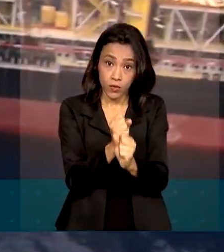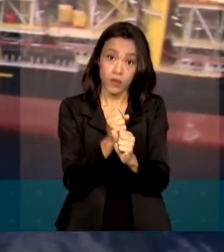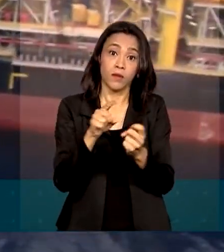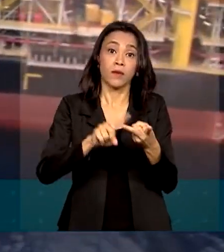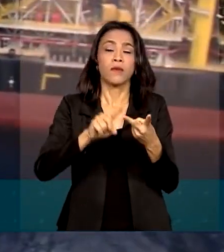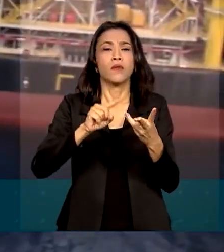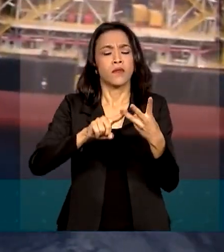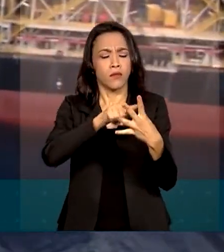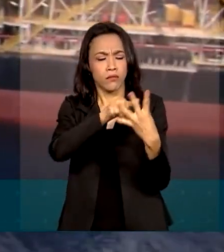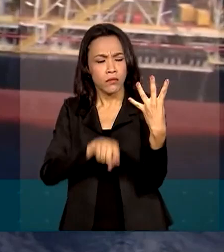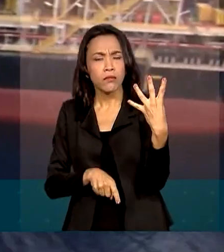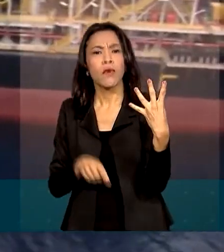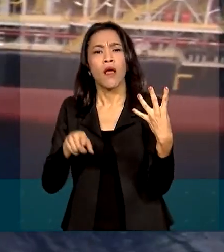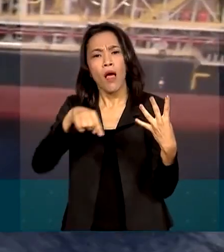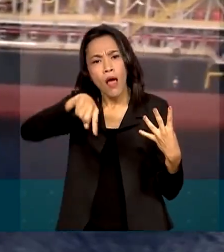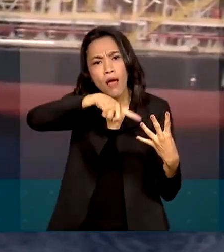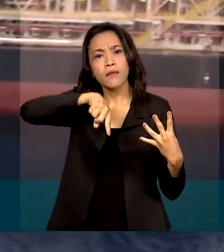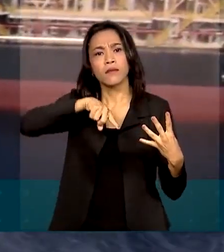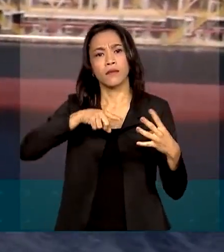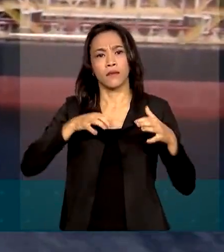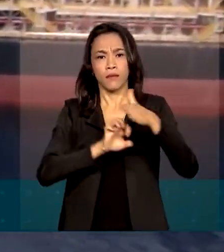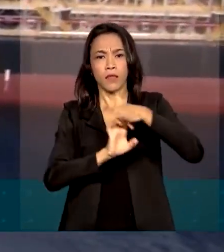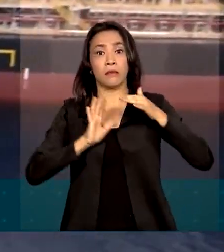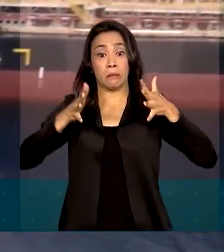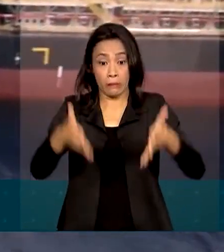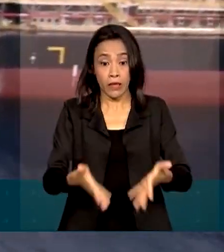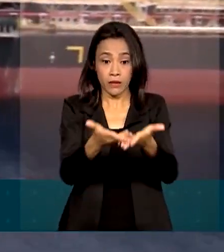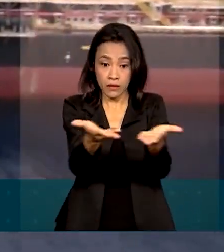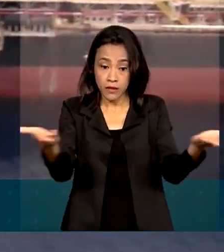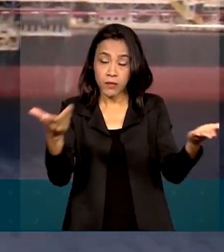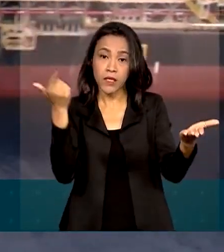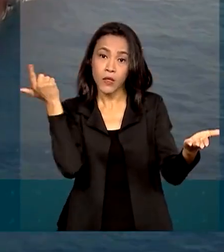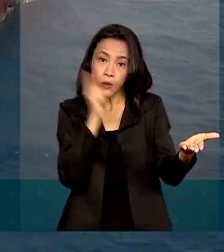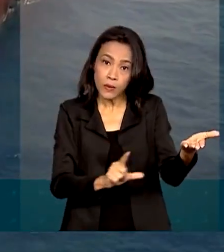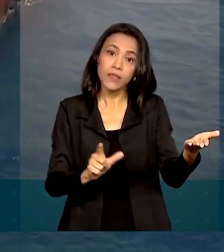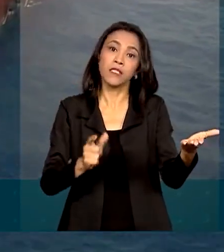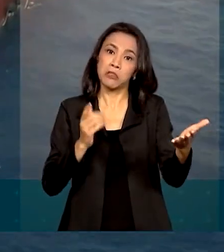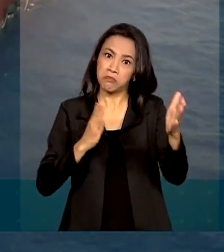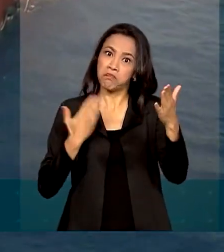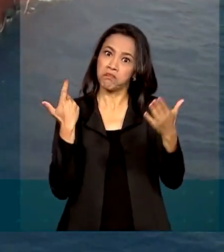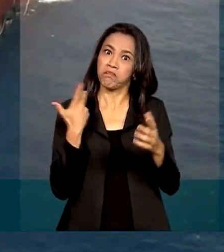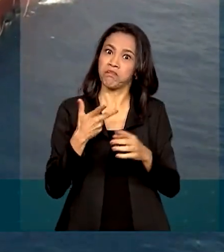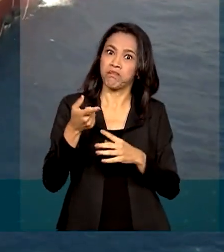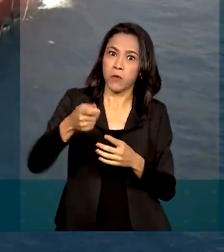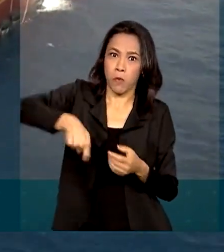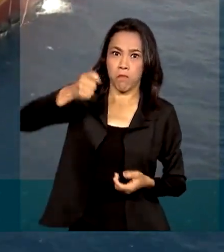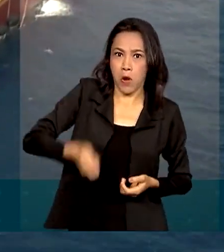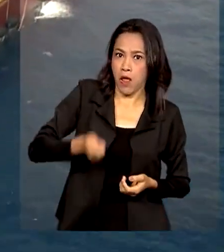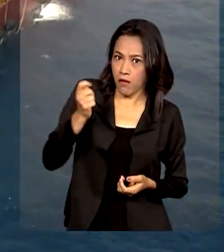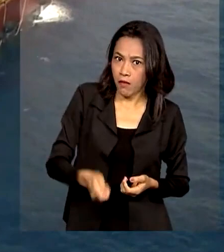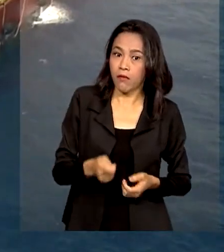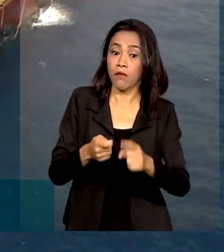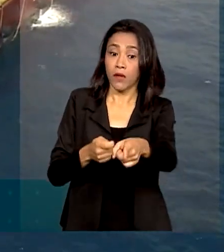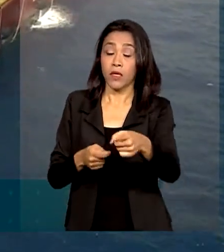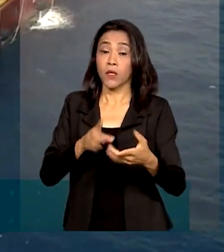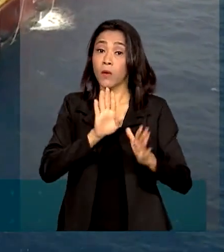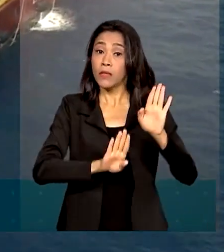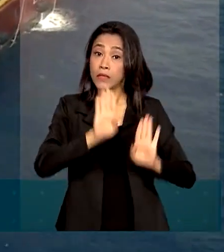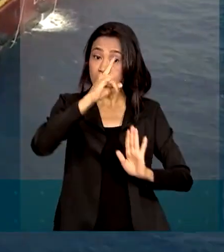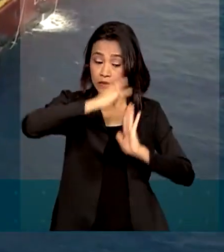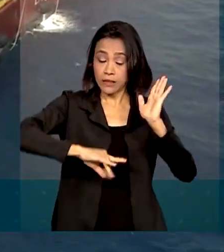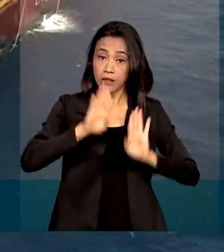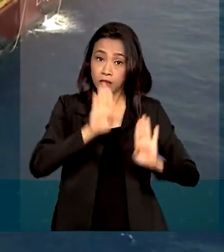Energy e Shell também participam dos consórcios que venceram o leilão. Com as licitações, o governo conseguiu